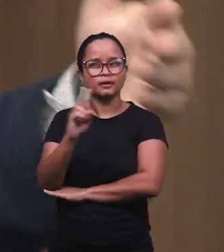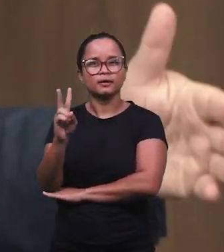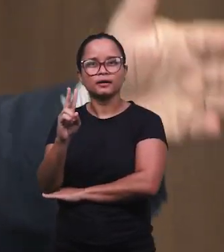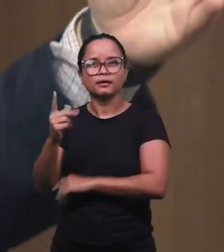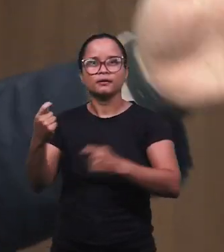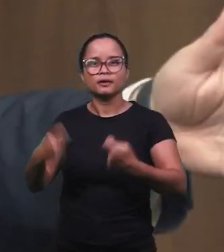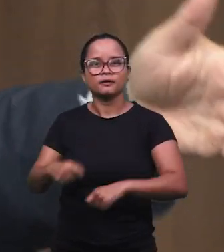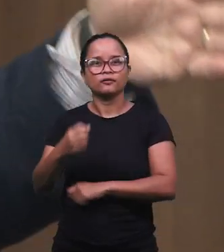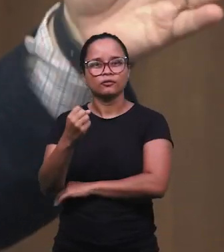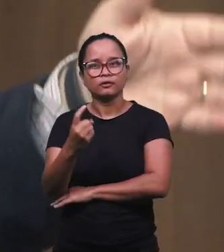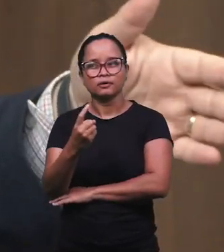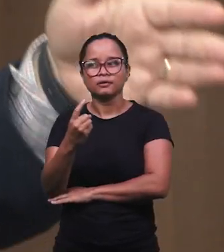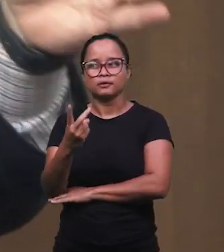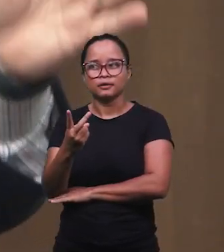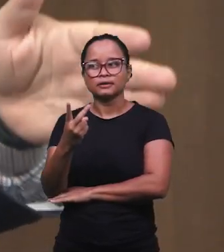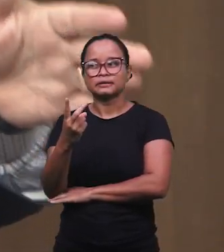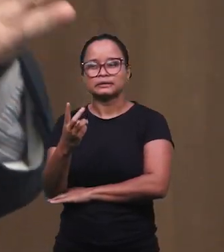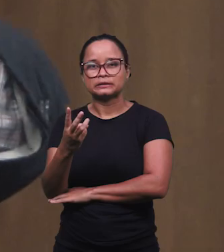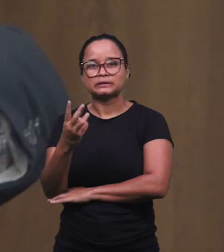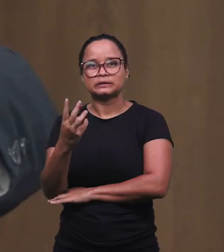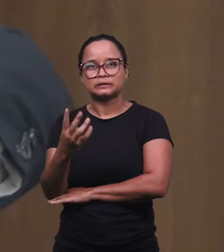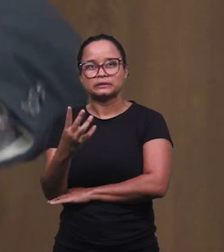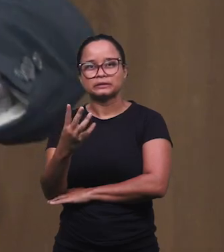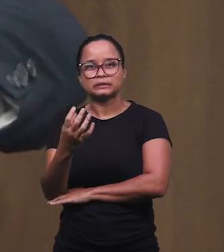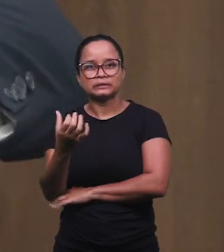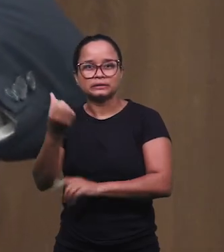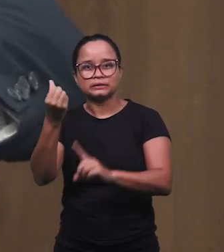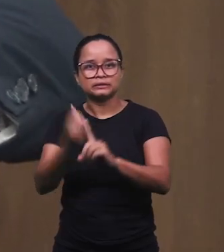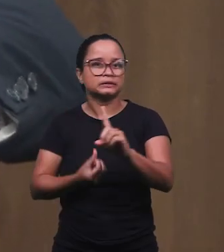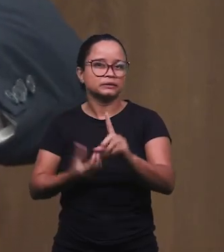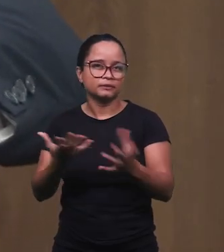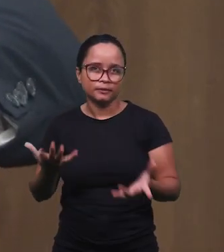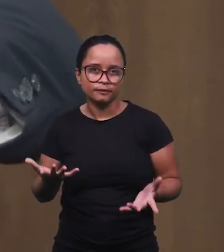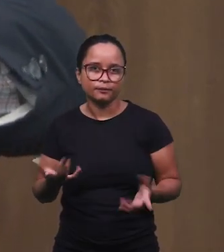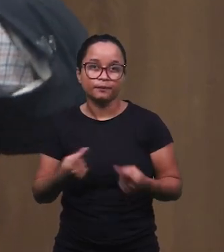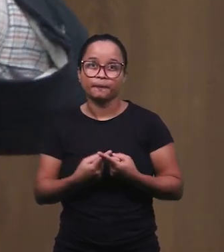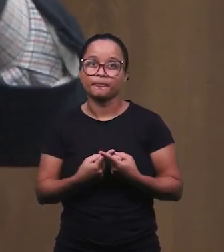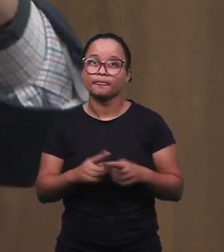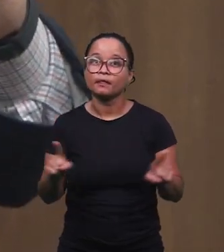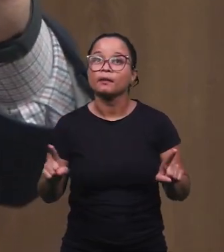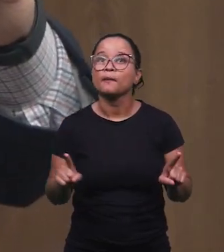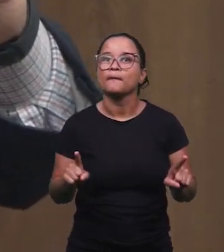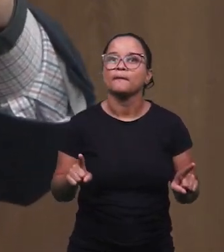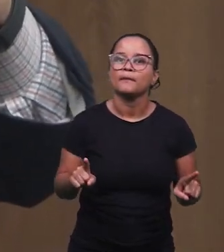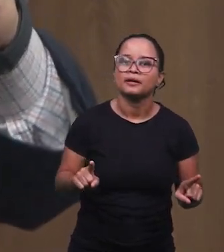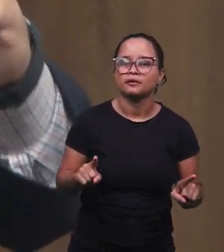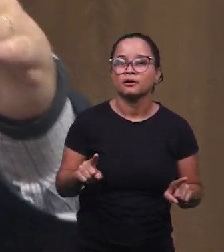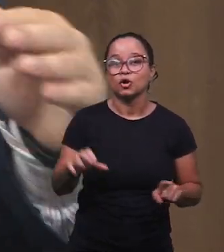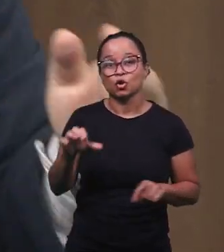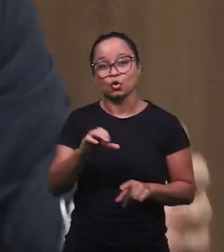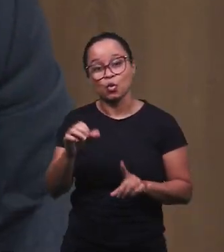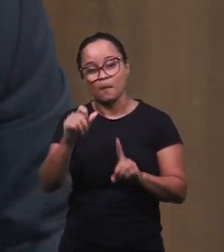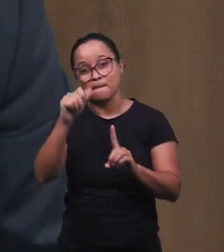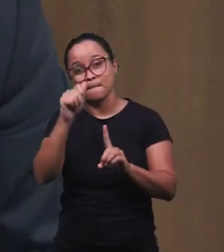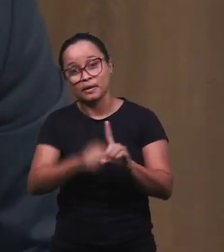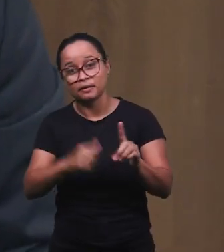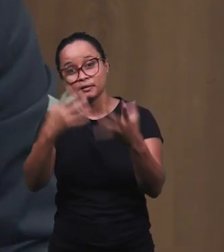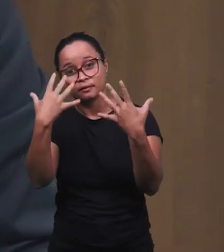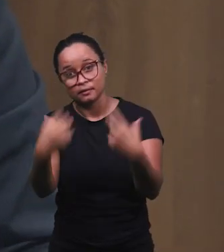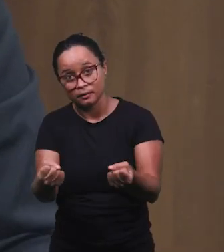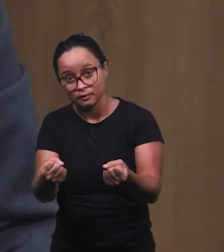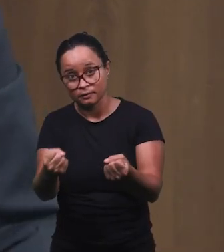Às vezes ela precisa de 1, 2, 3, 4, 6 meses seguindo a página. Vai ser no 9º mês que ela vai